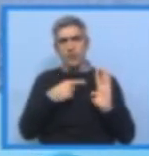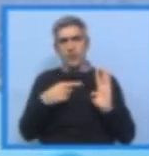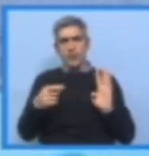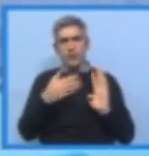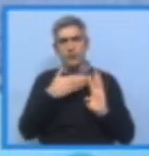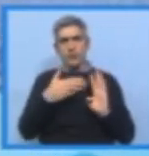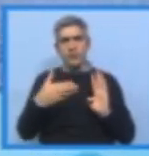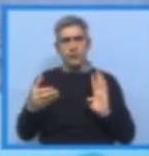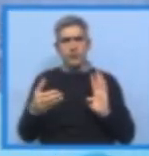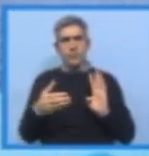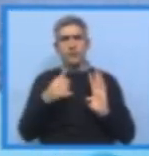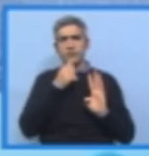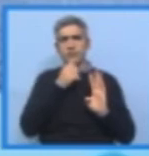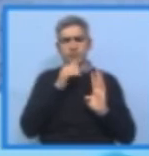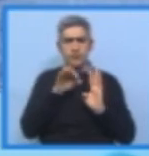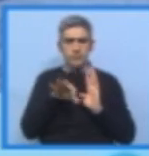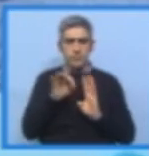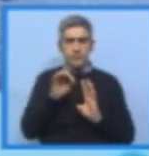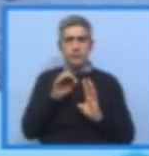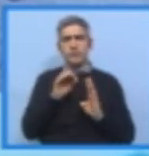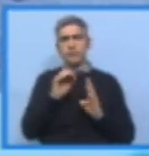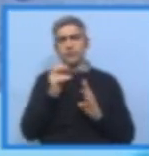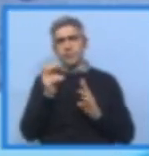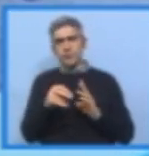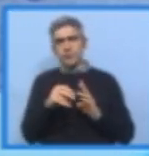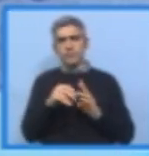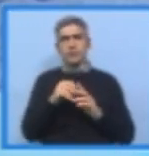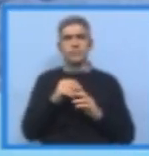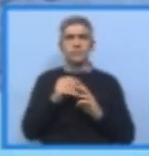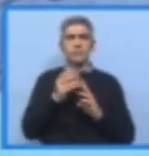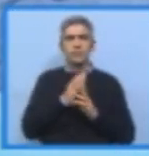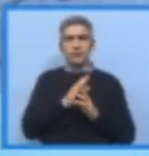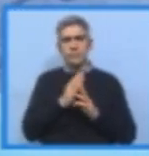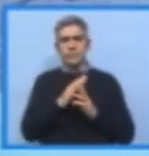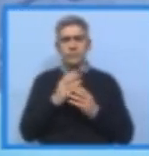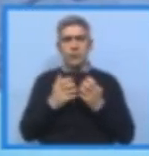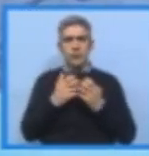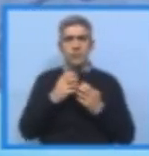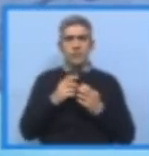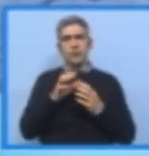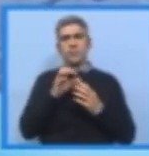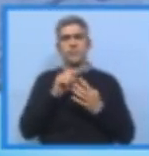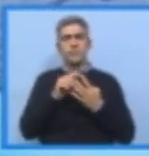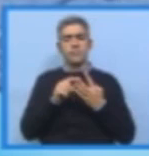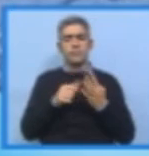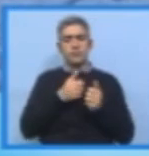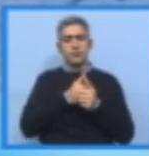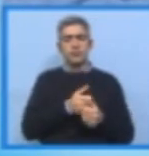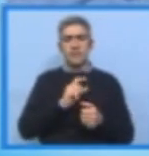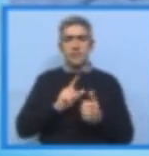diariamente, exatamente nas decisões de fronteira, nas decisões borderline, em que não se pondera sempre